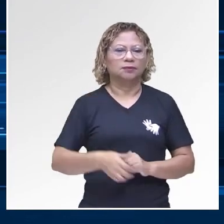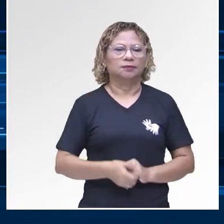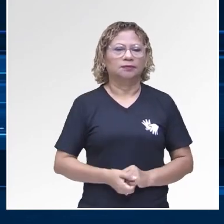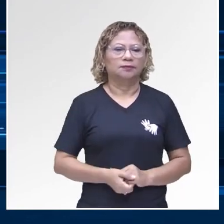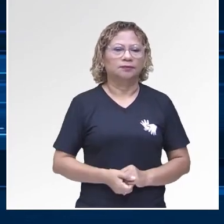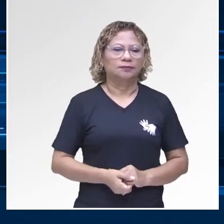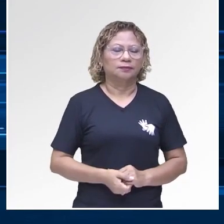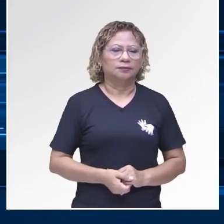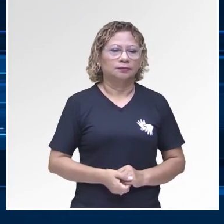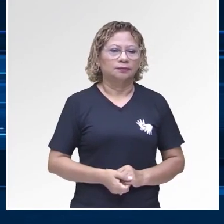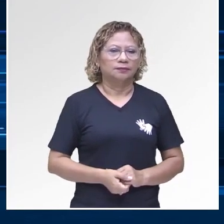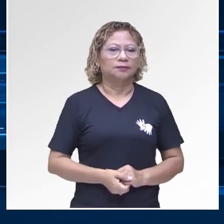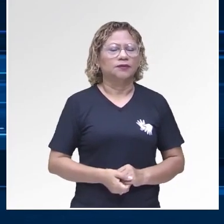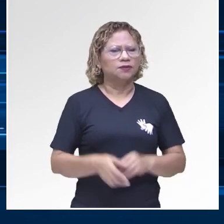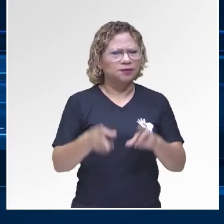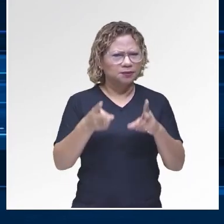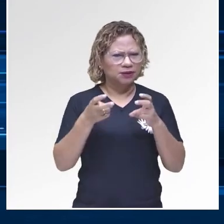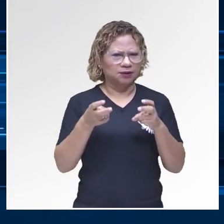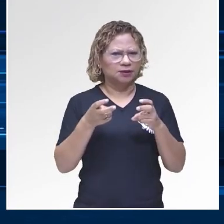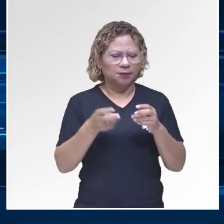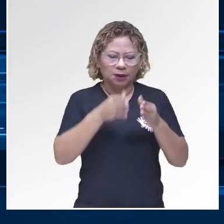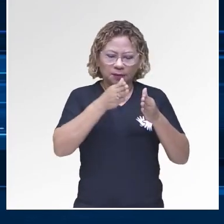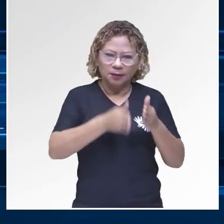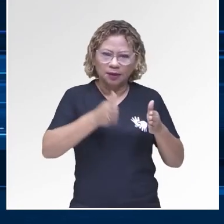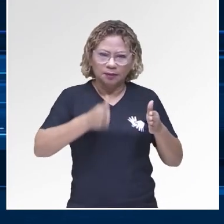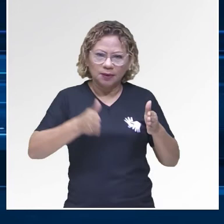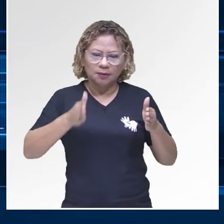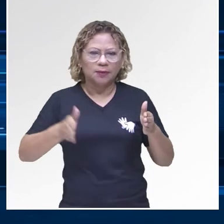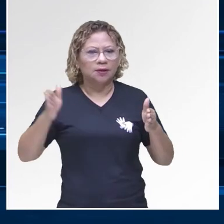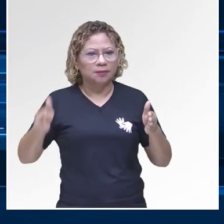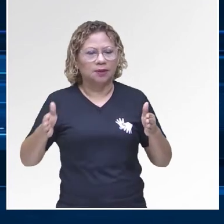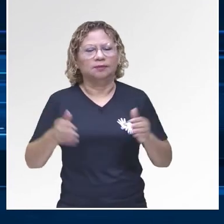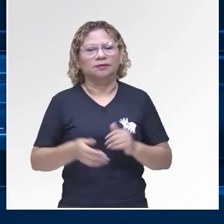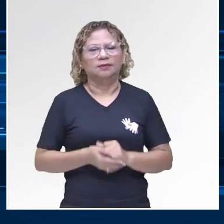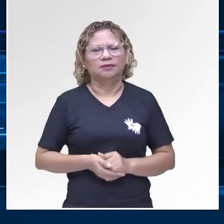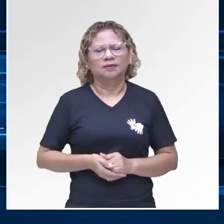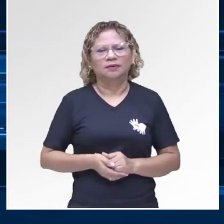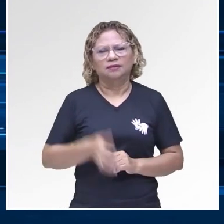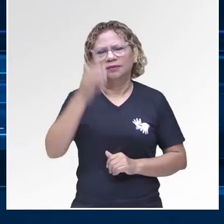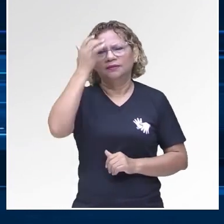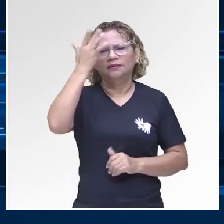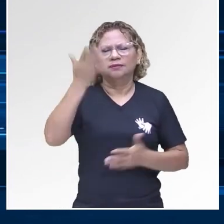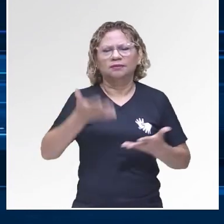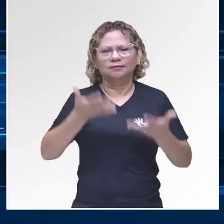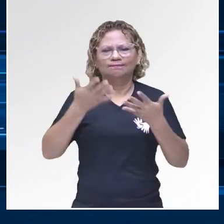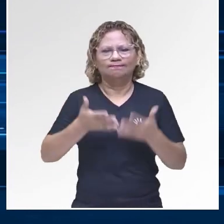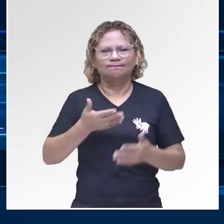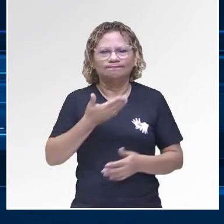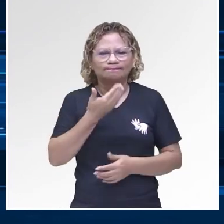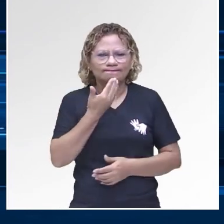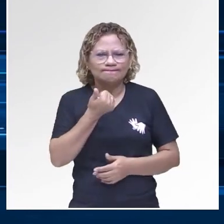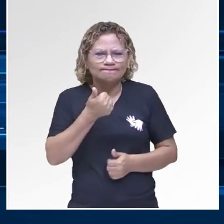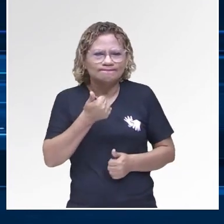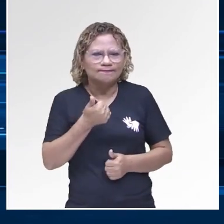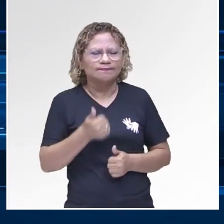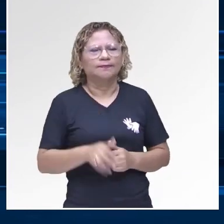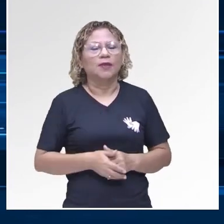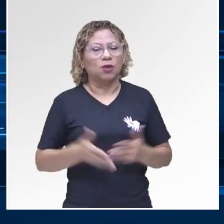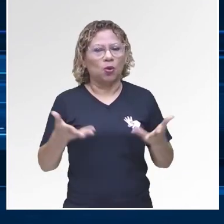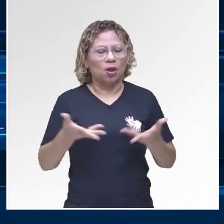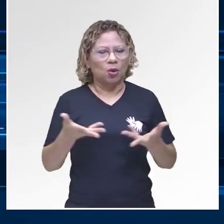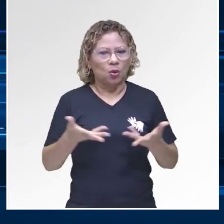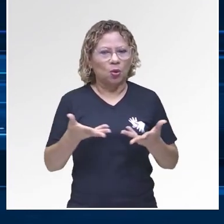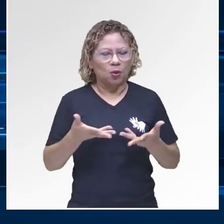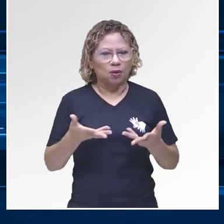2.799. Pessoal, muita atenção agora para esse nosso terceiro exemplo. Ele pergunta o seguinte: